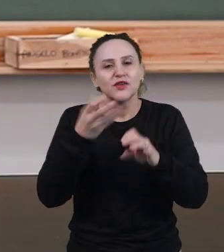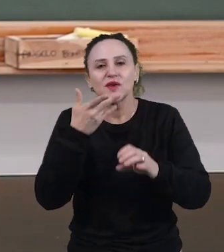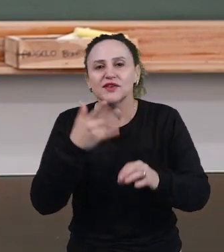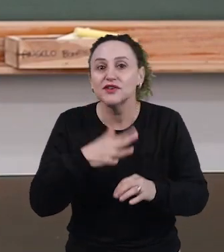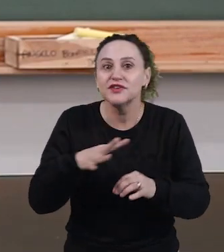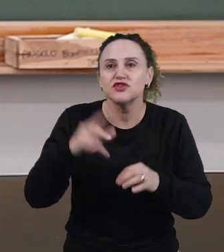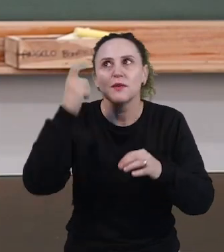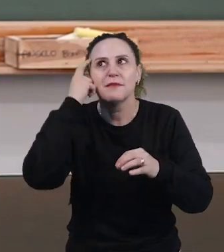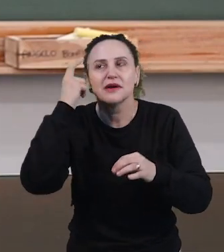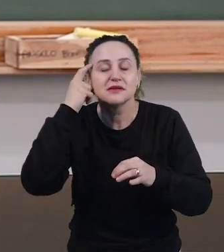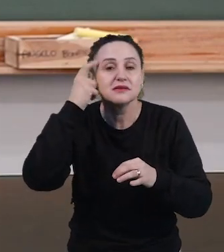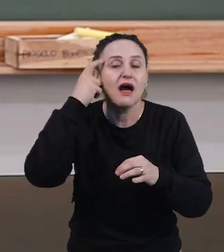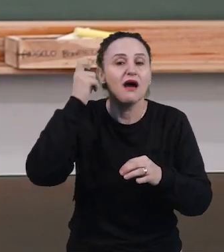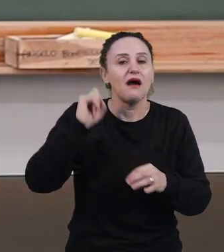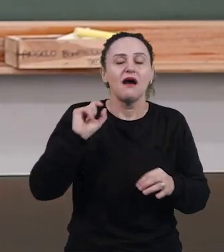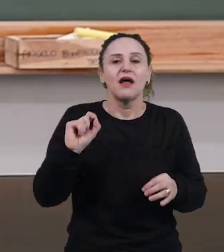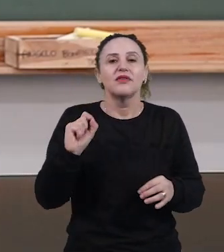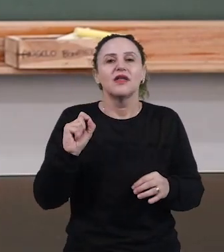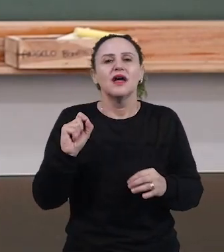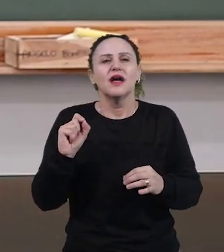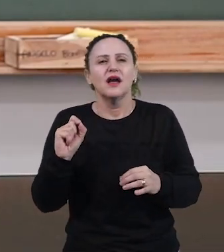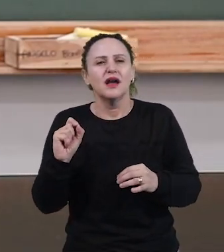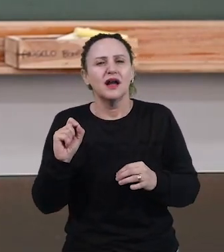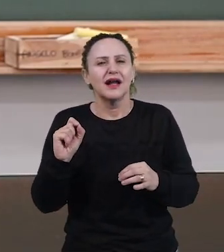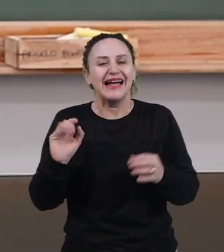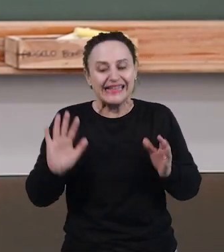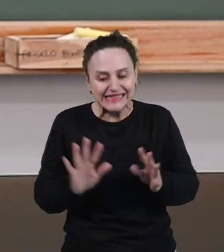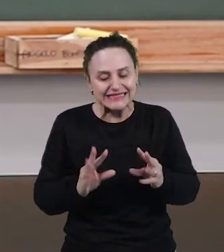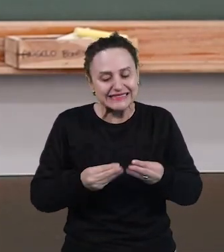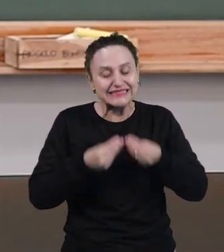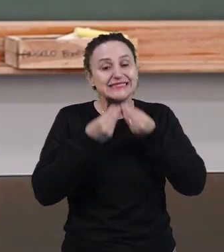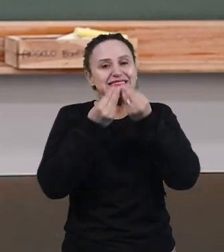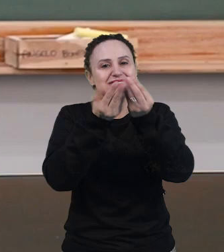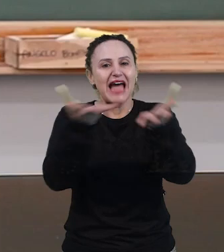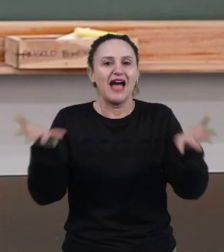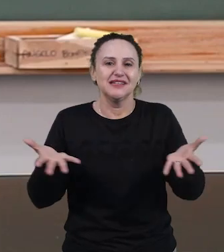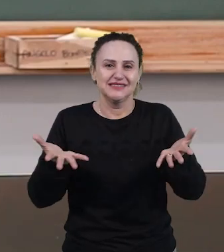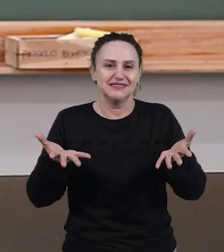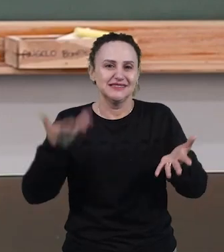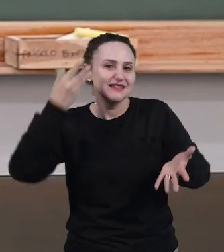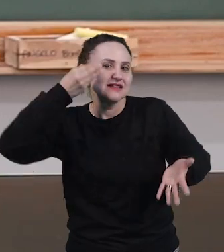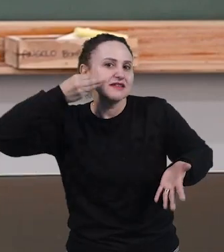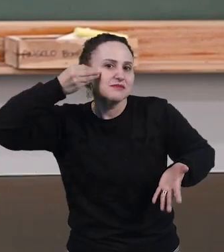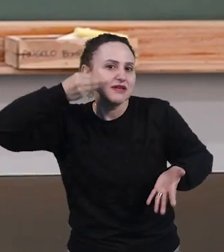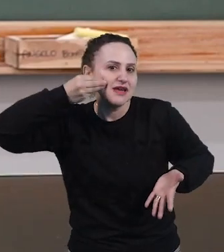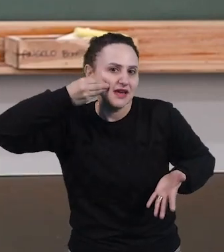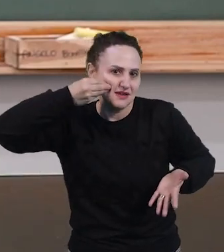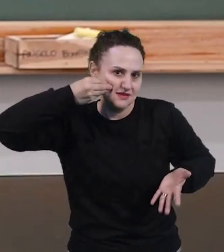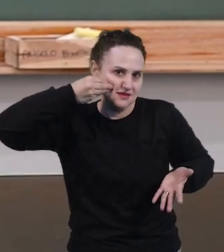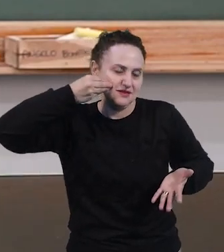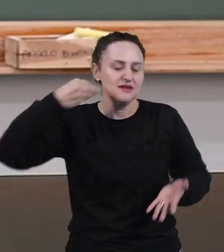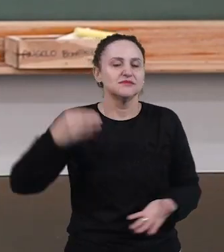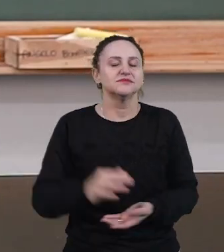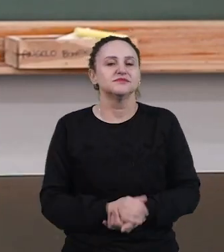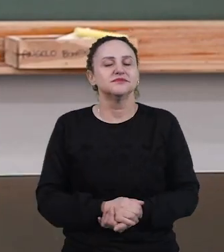ser pensada de modo a viabilizar o máximo de experiências sensório-motoras.